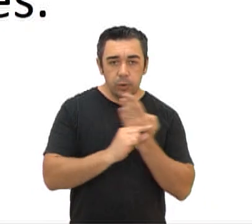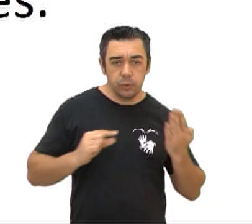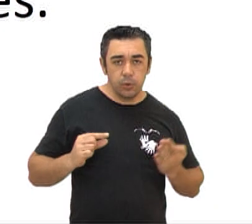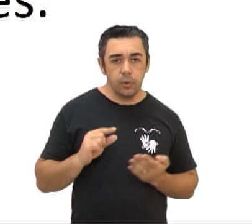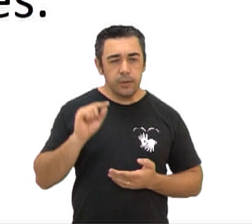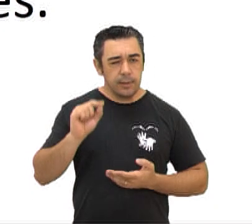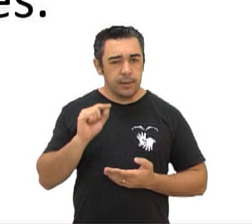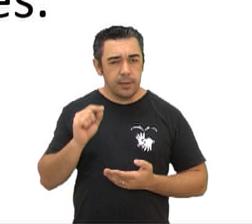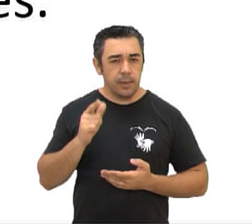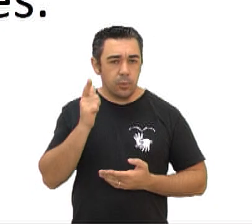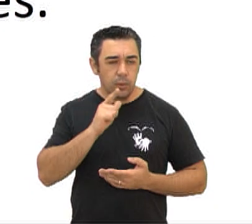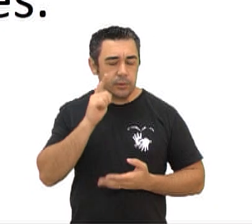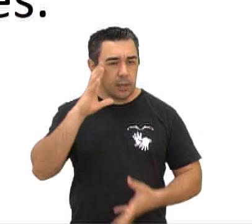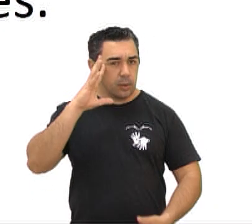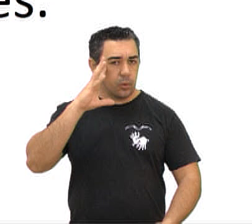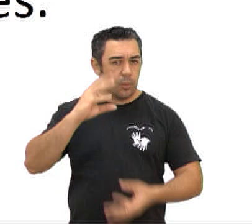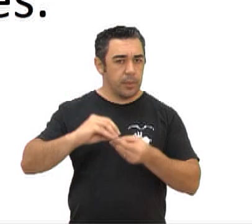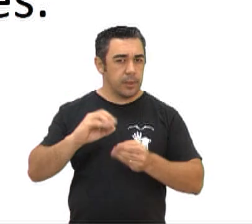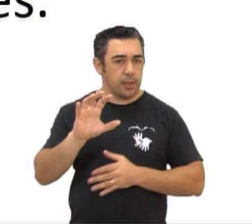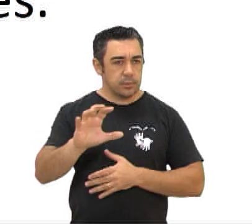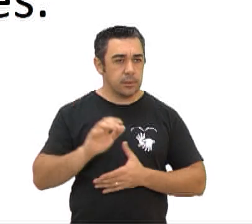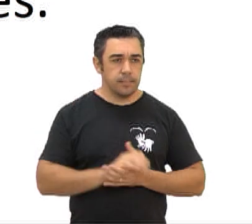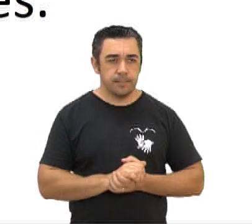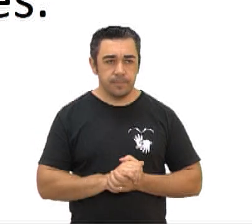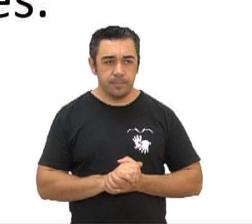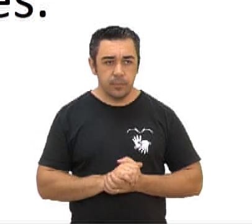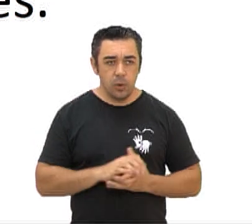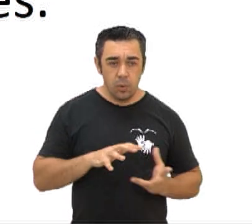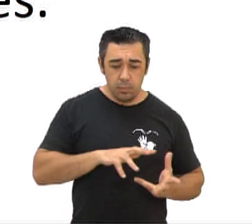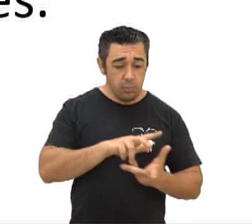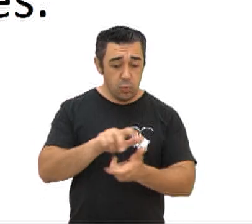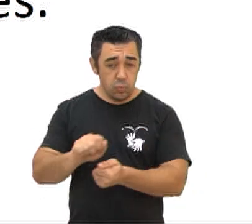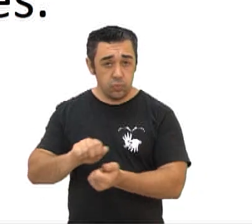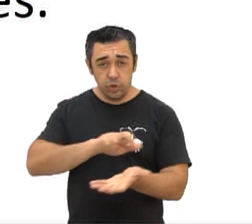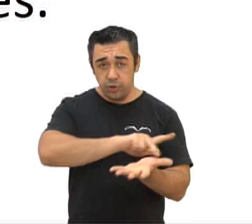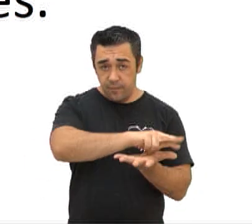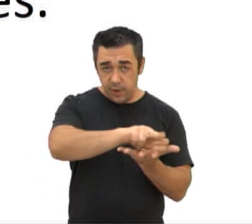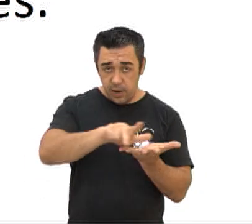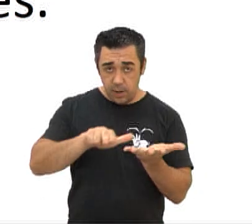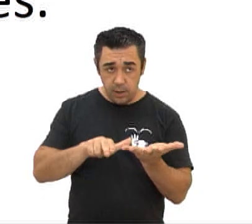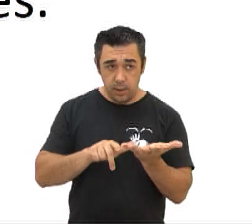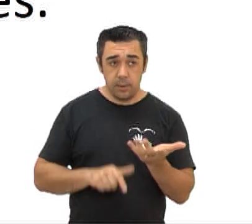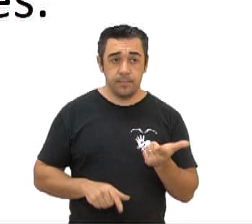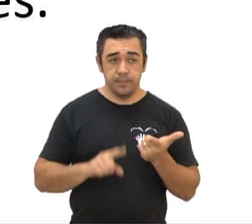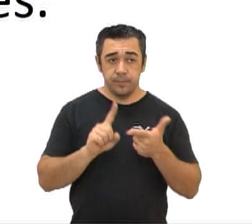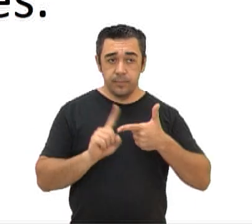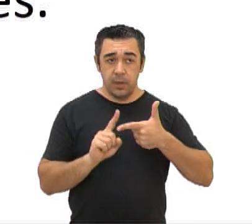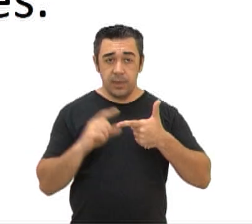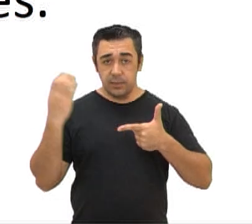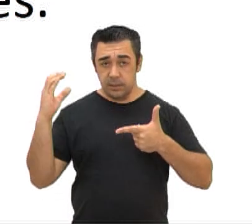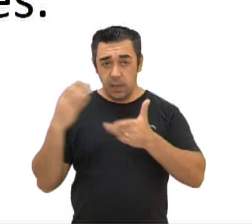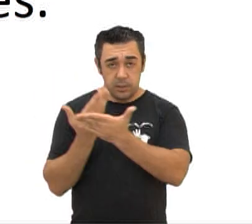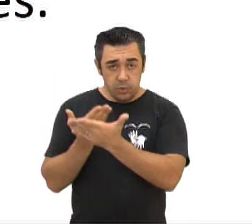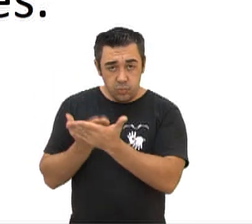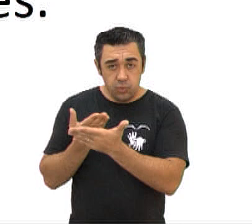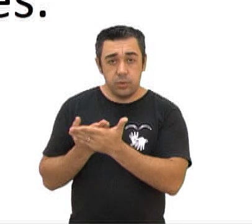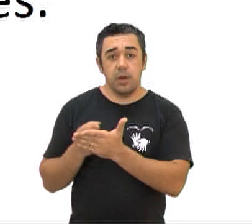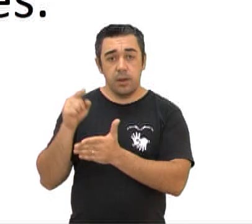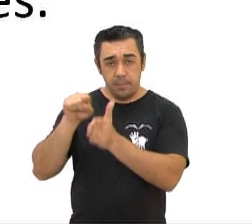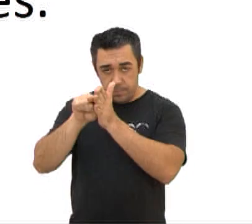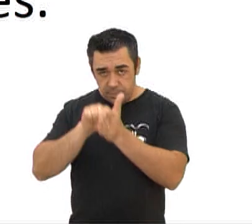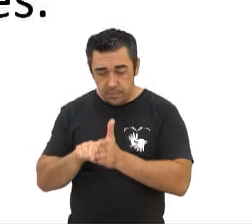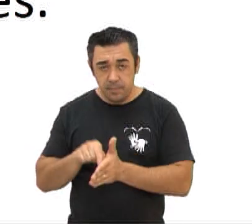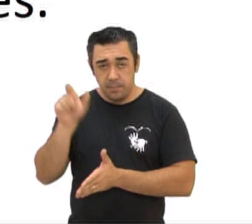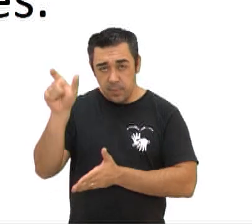nas seguintes conclusões. O mundo é diverso. A ciência estuda os particulares. O universo